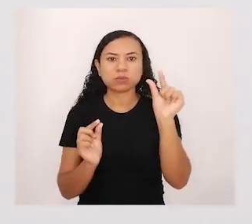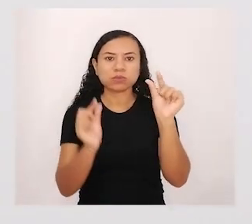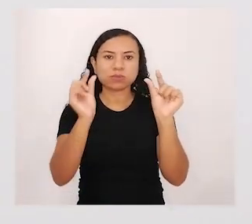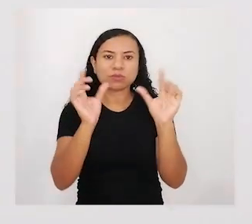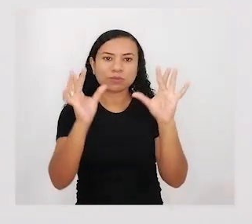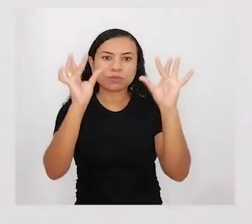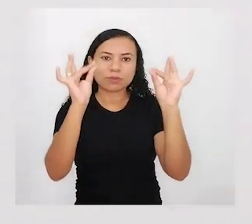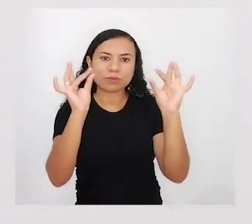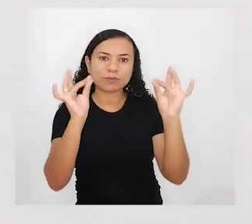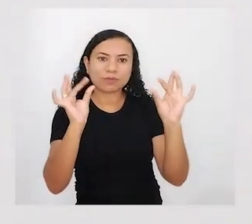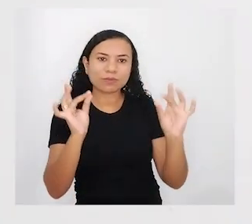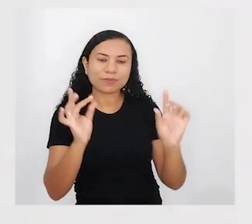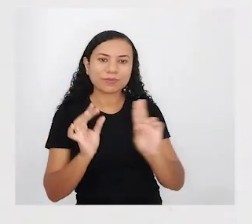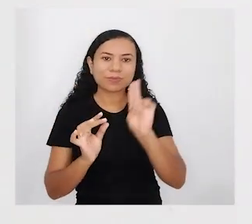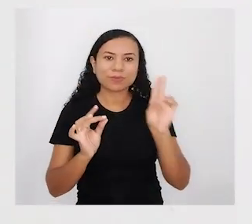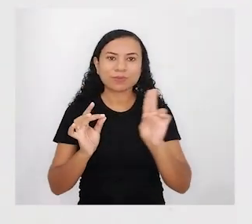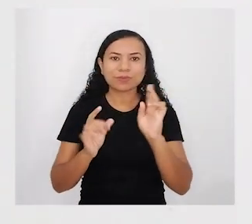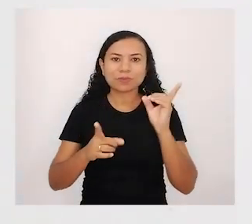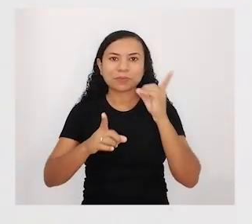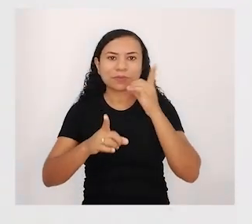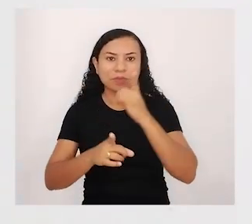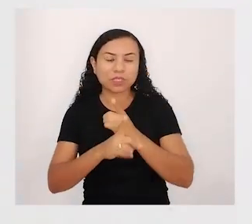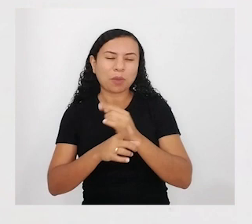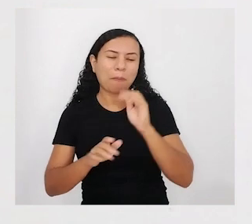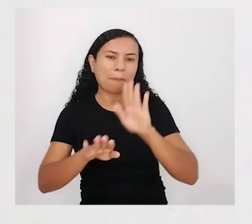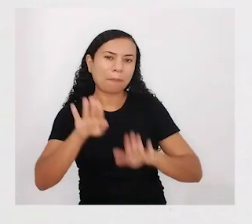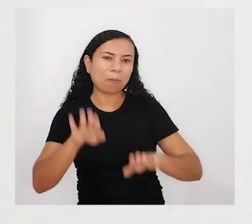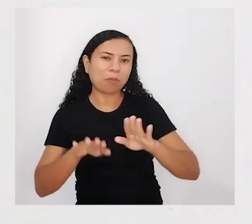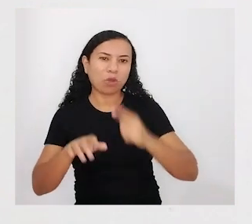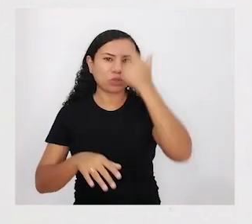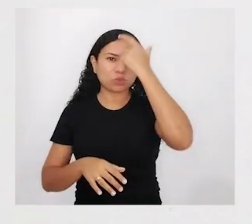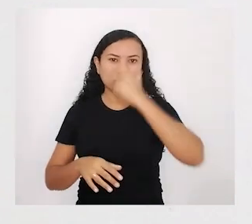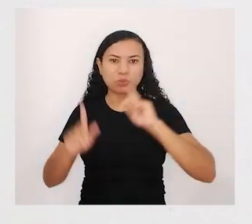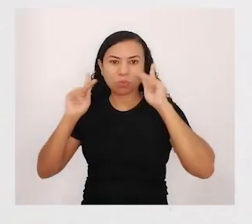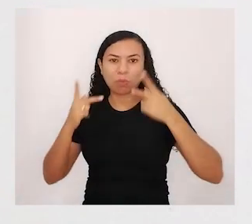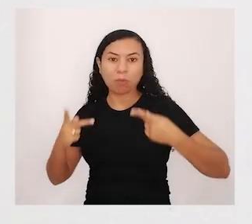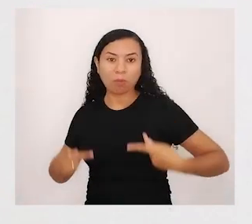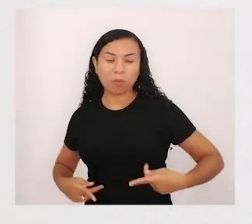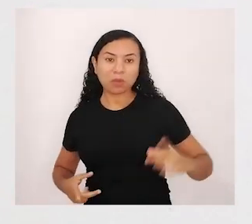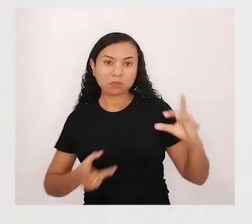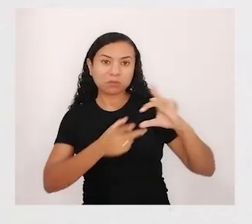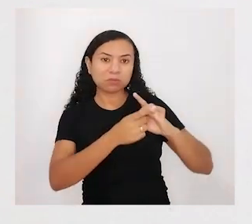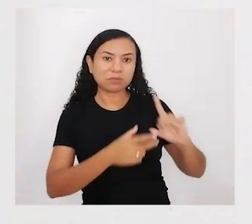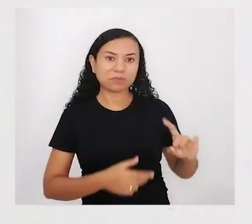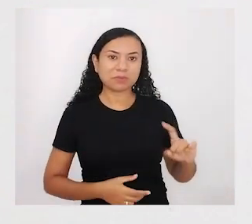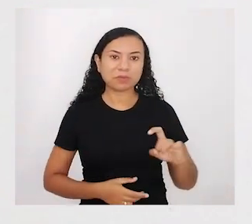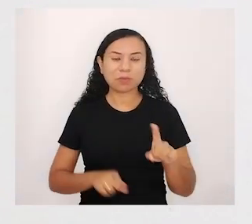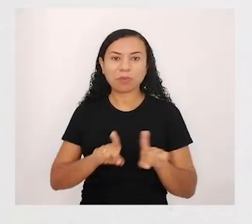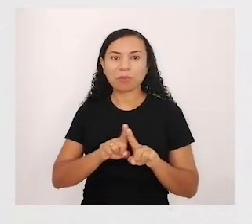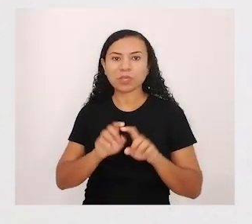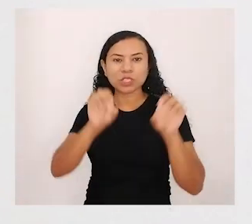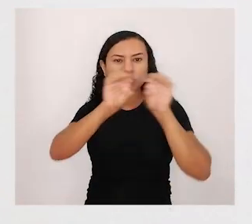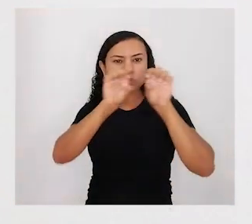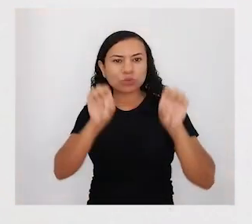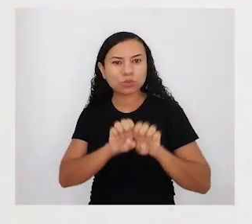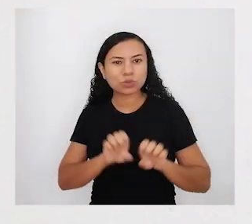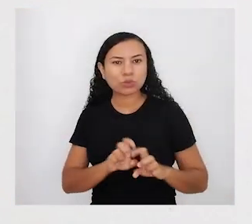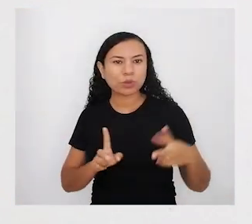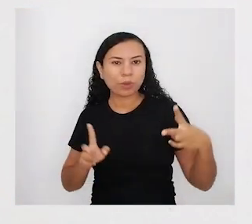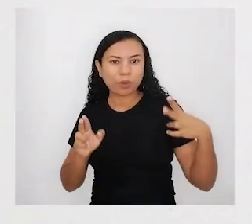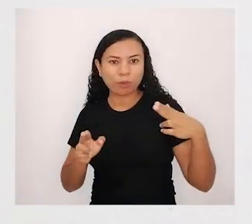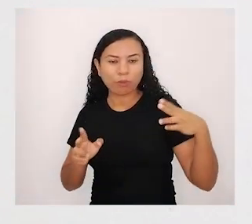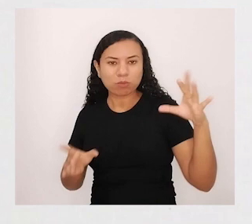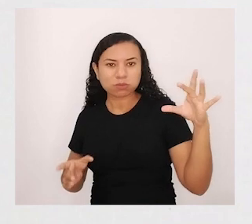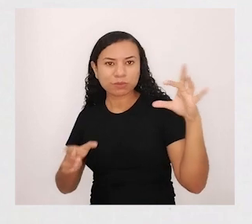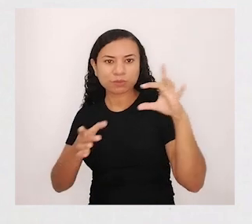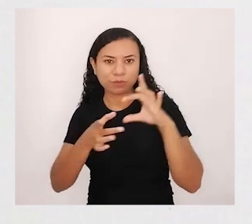pedaços podem ser de DNA humano com DNA de bactéria, por exemplo. Afinal, a estrutura do DNA é a mesma. Para terminar,